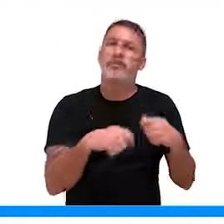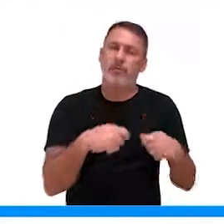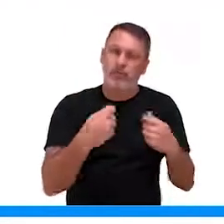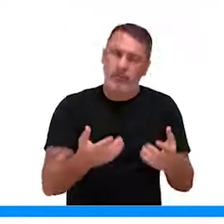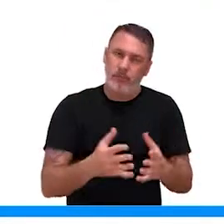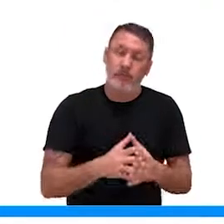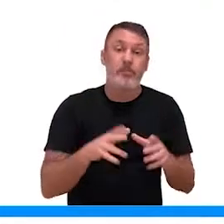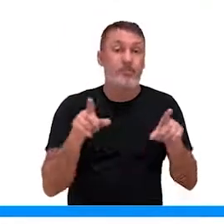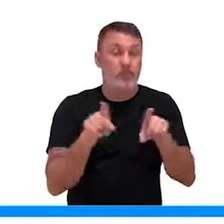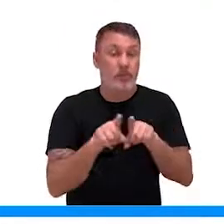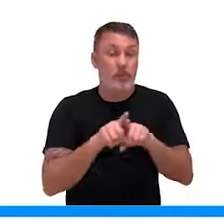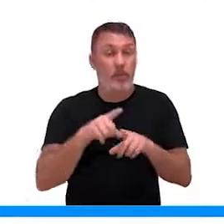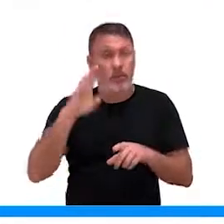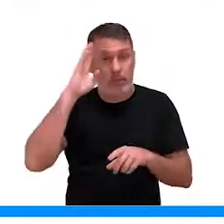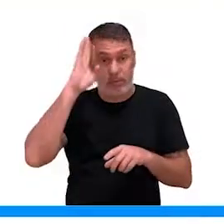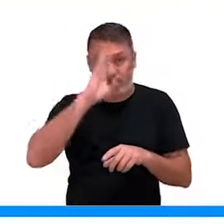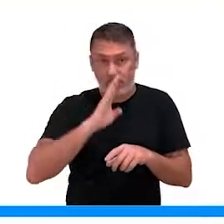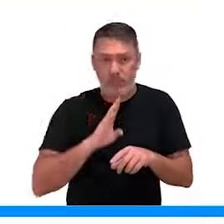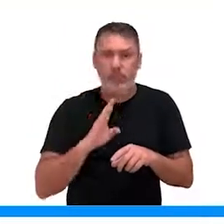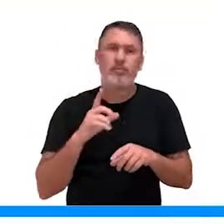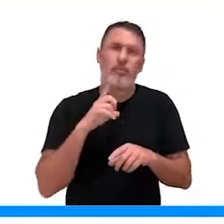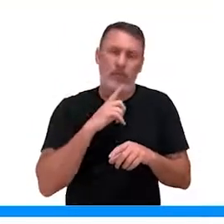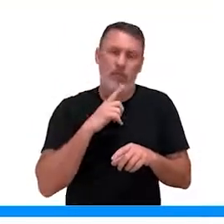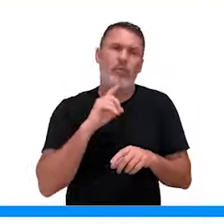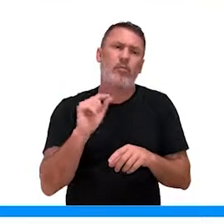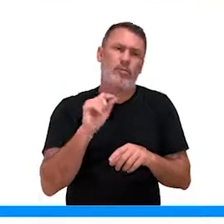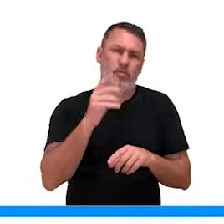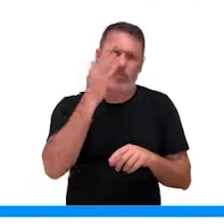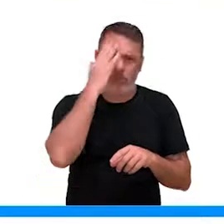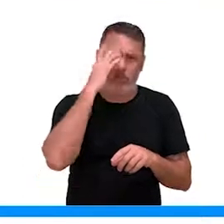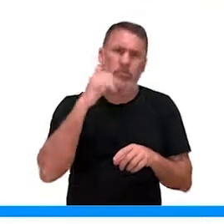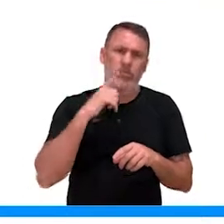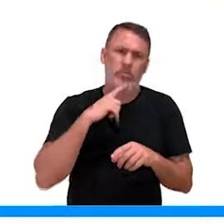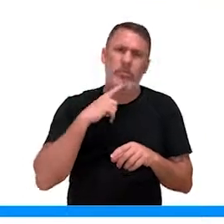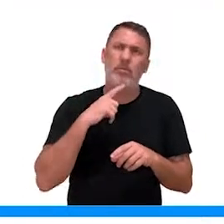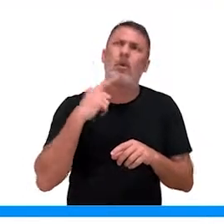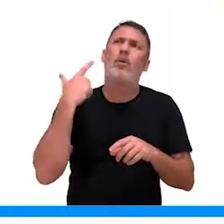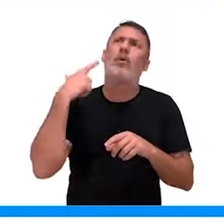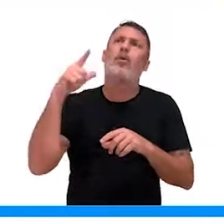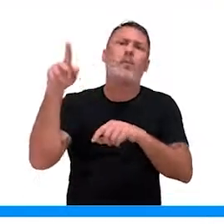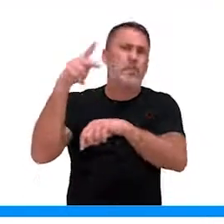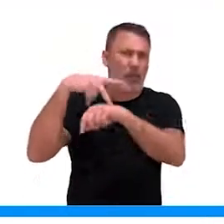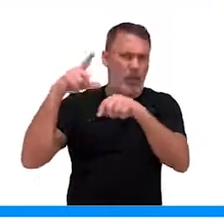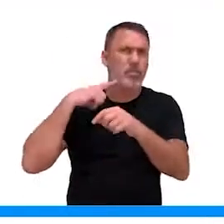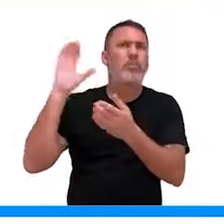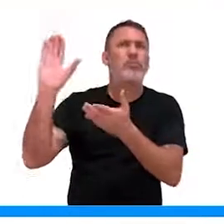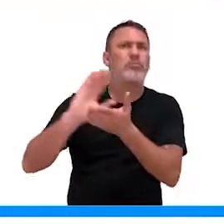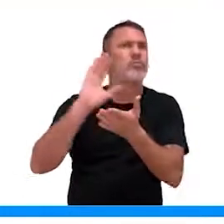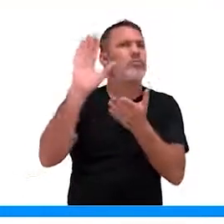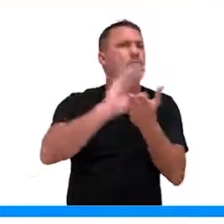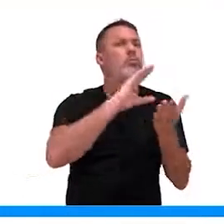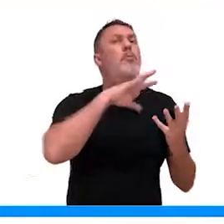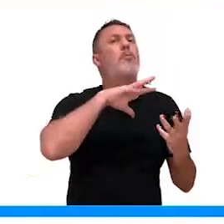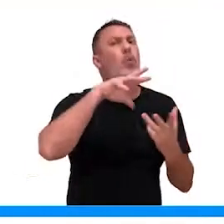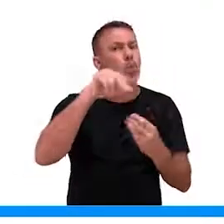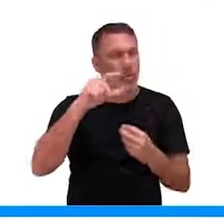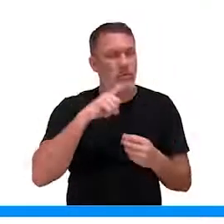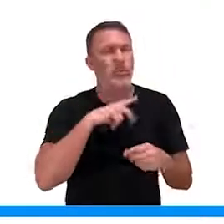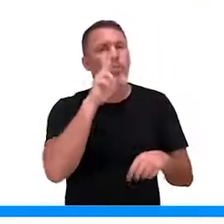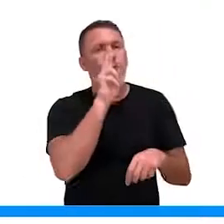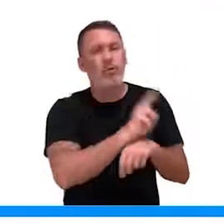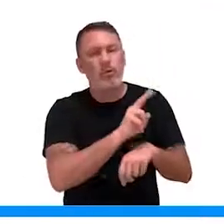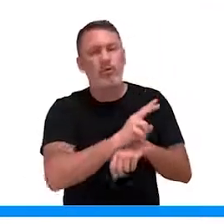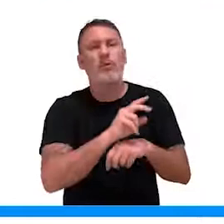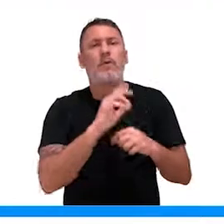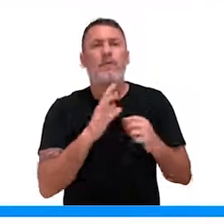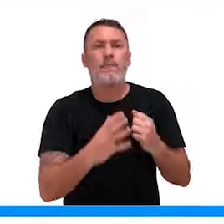o Brasil, né, historicamente, ele recebe o apoio financeiro de outros governos, tá, do mundo, né, para fortalecer,